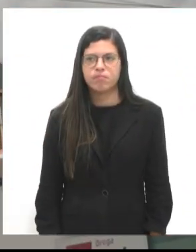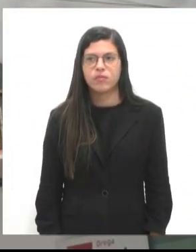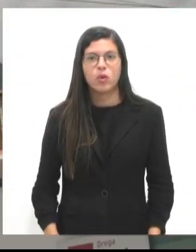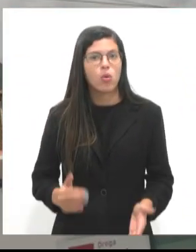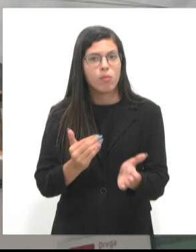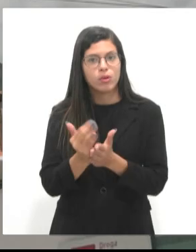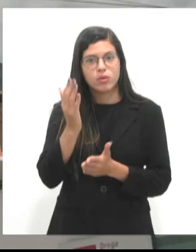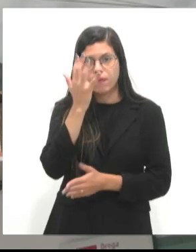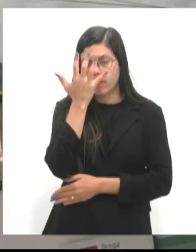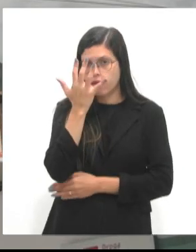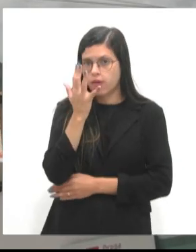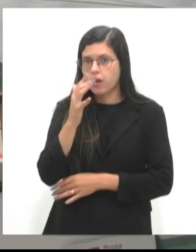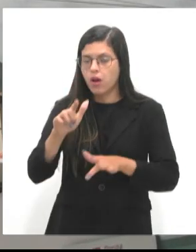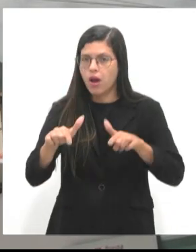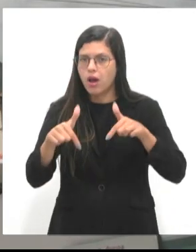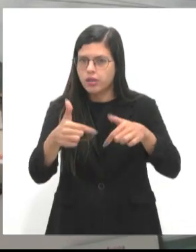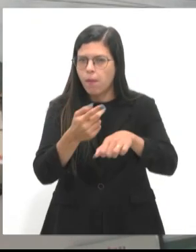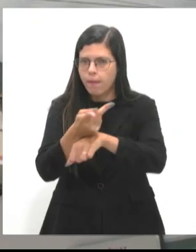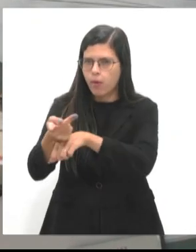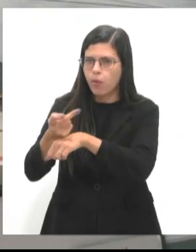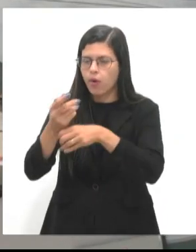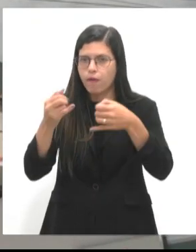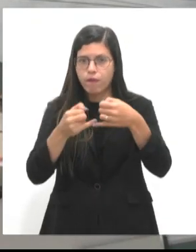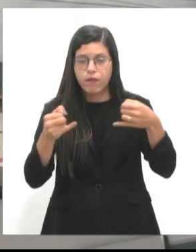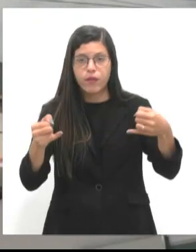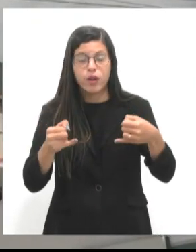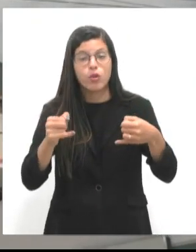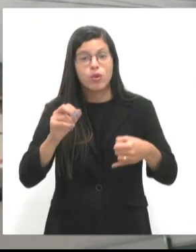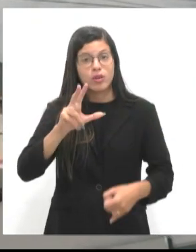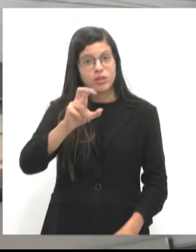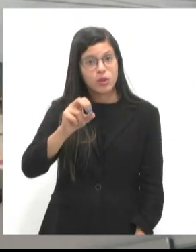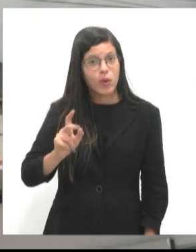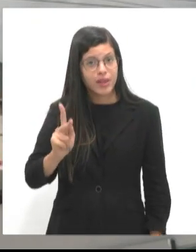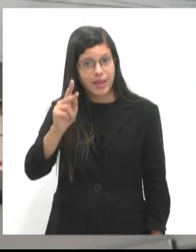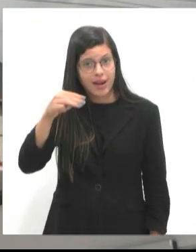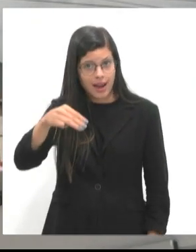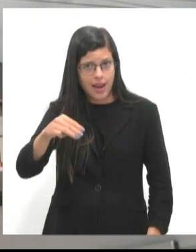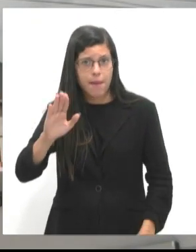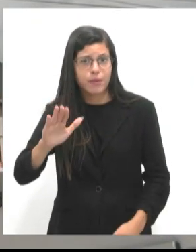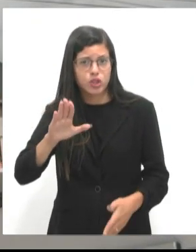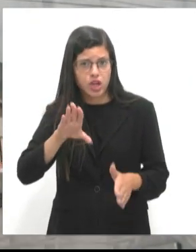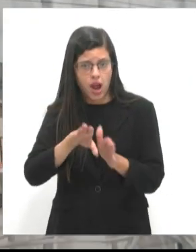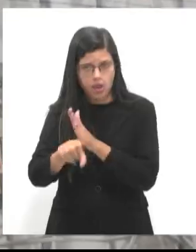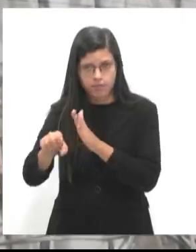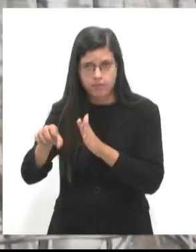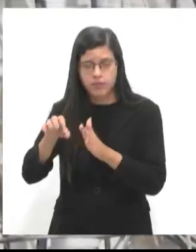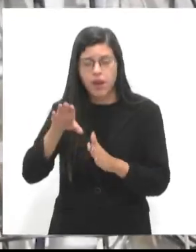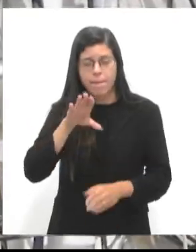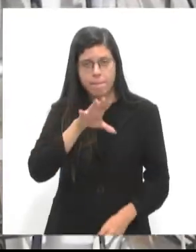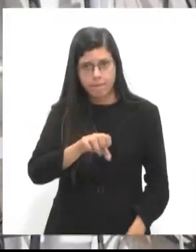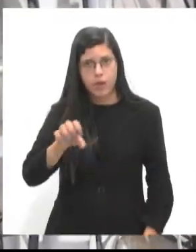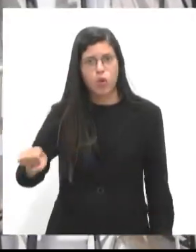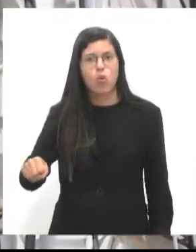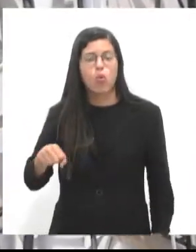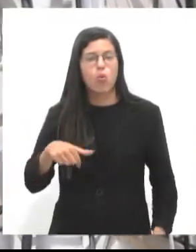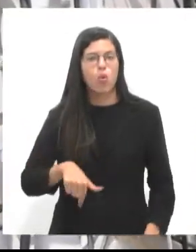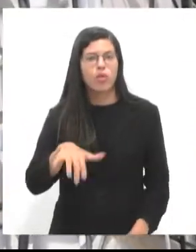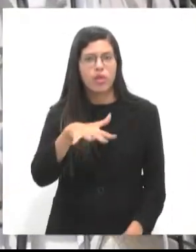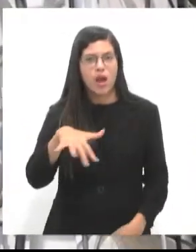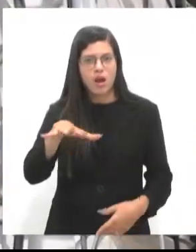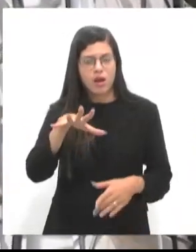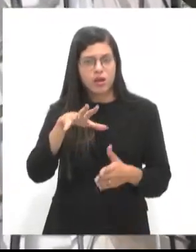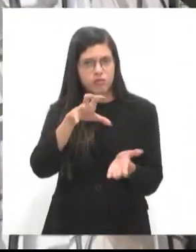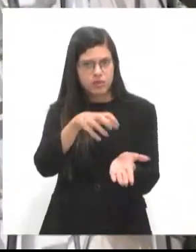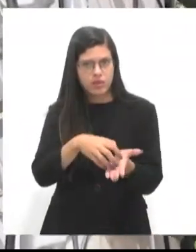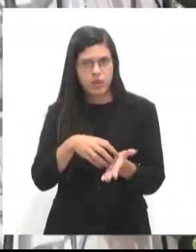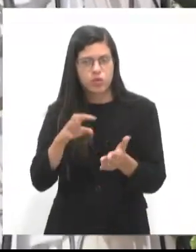Iniciada em fevereiro, a Operação Caça-Fio já retirou mais de 50 quilômetros de fios e cabos dos postes na área central de Teresópolis.